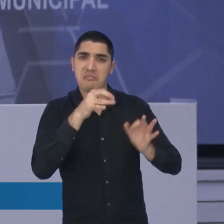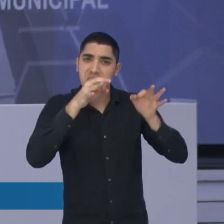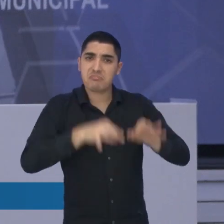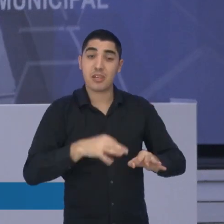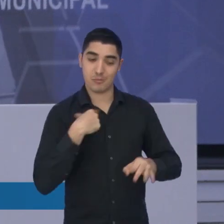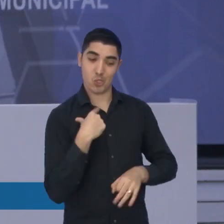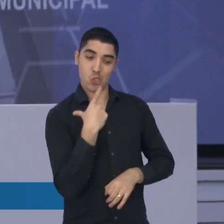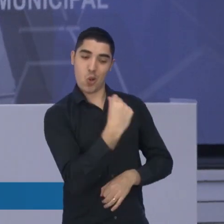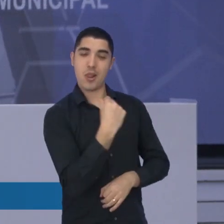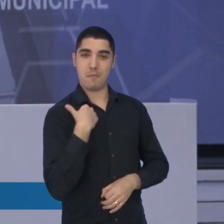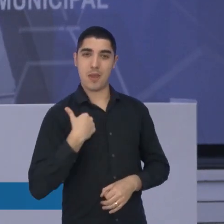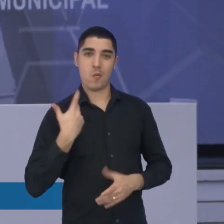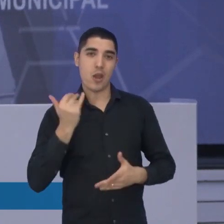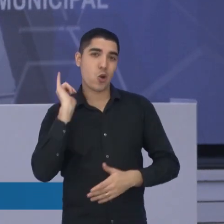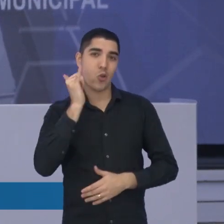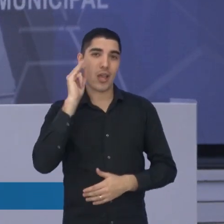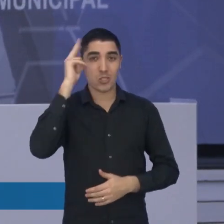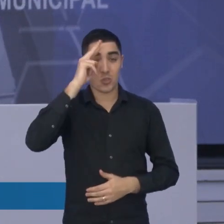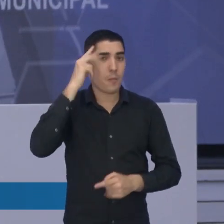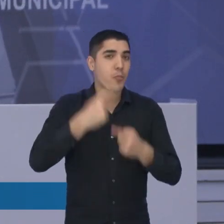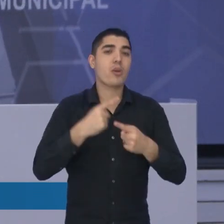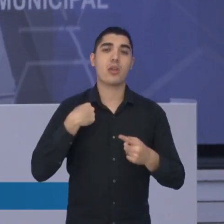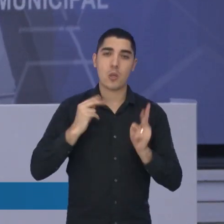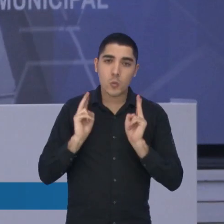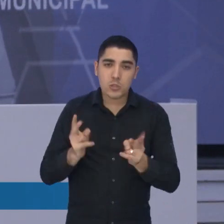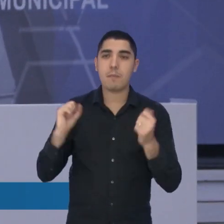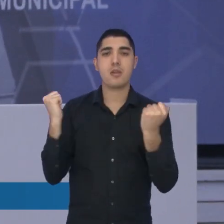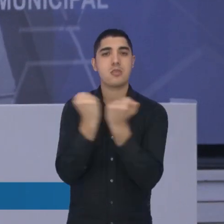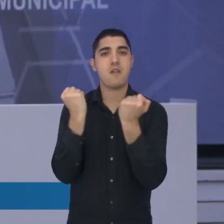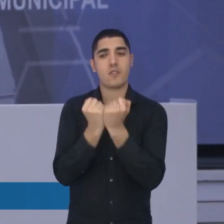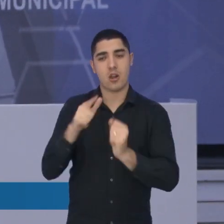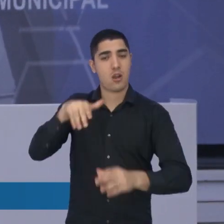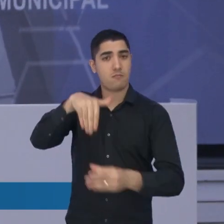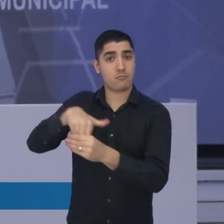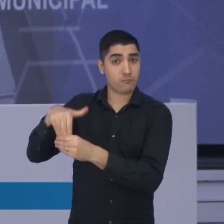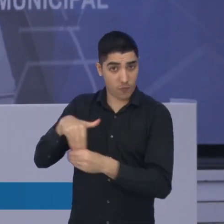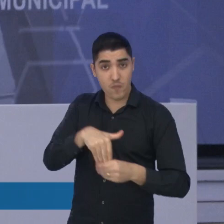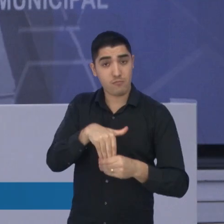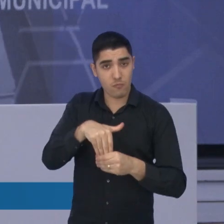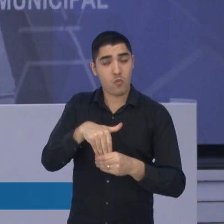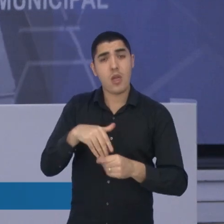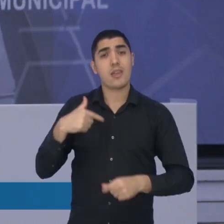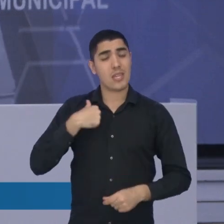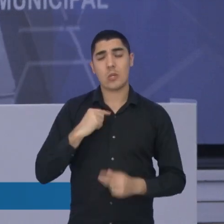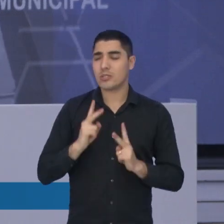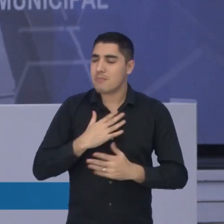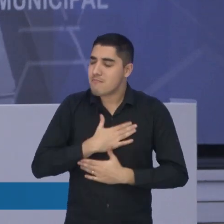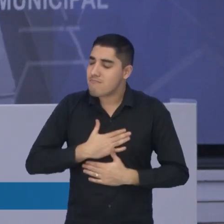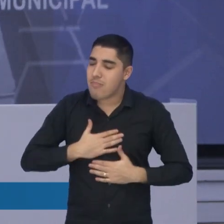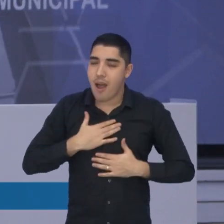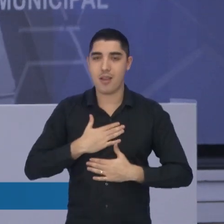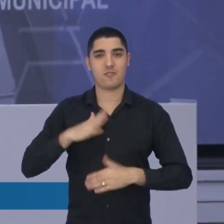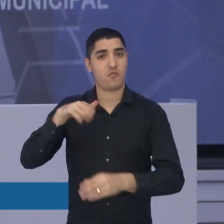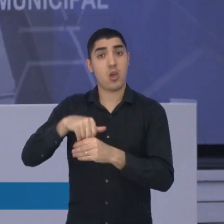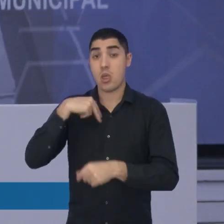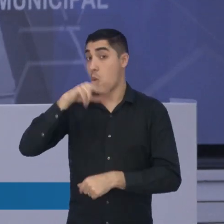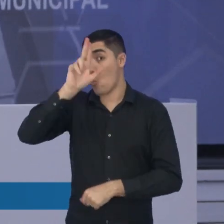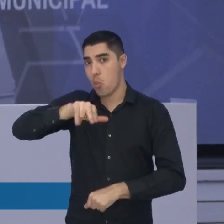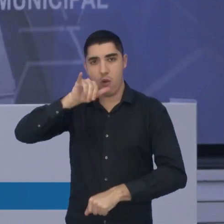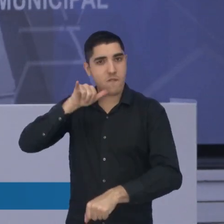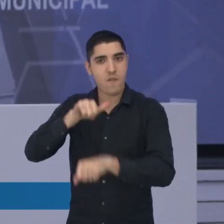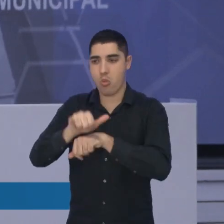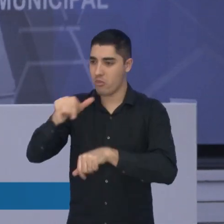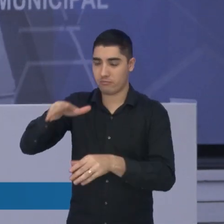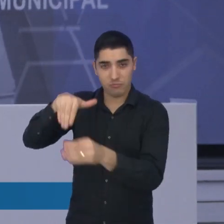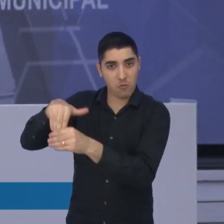é justamente porque eu sempre defendi as eleições e sempre tive um enorme prazer em votar, não tendo faltado a uma eleição